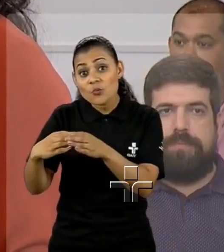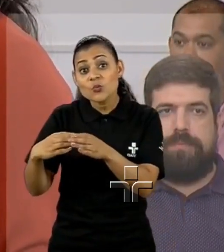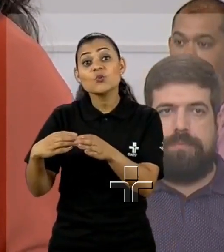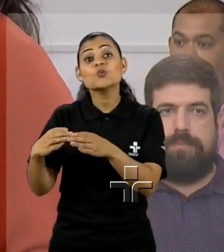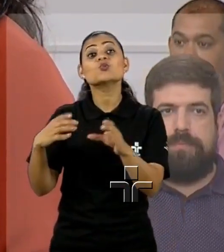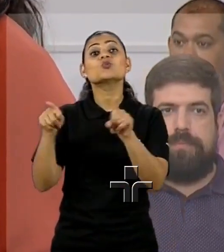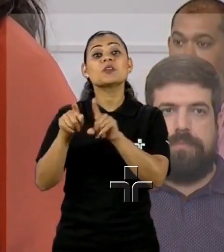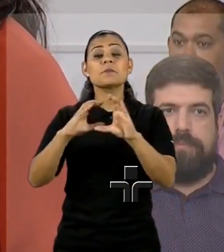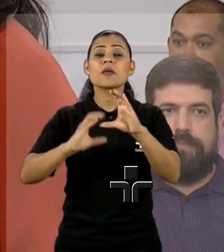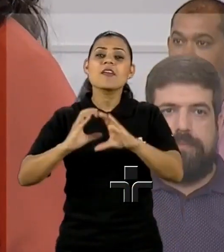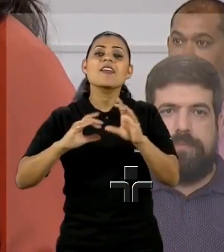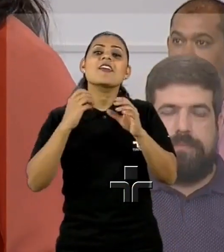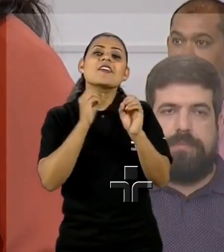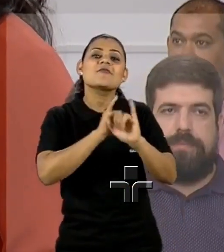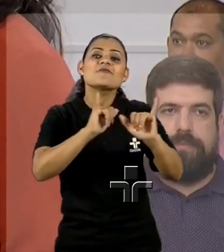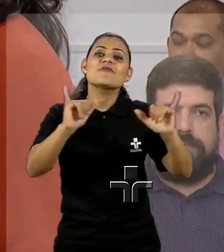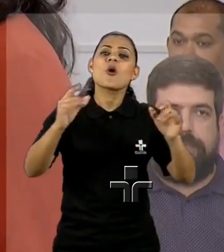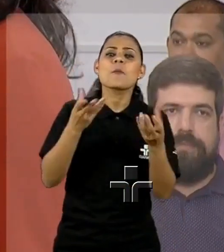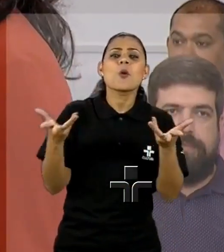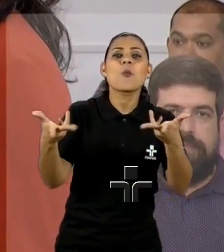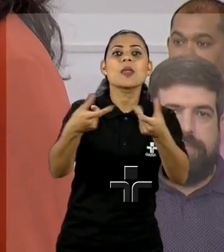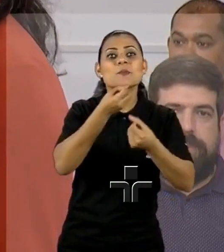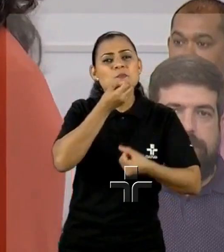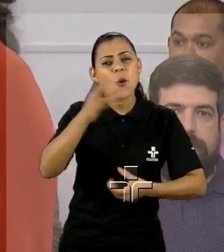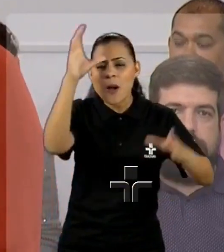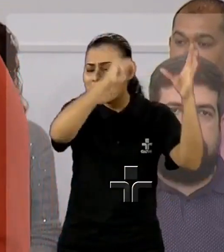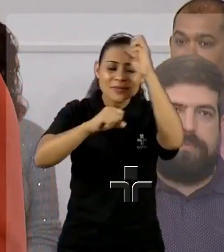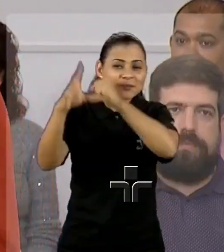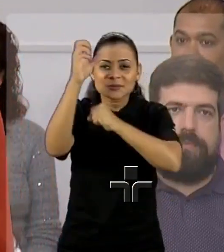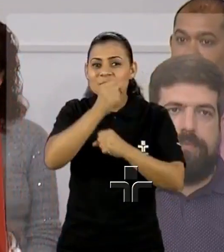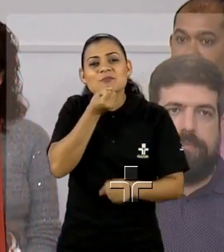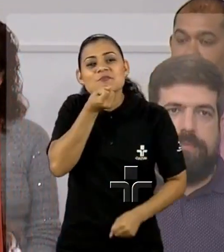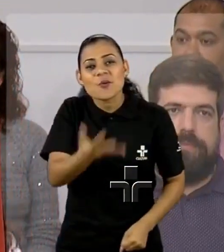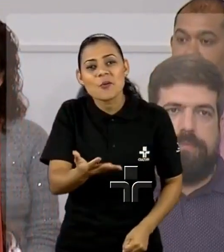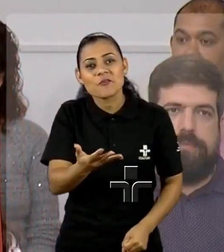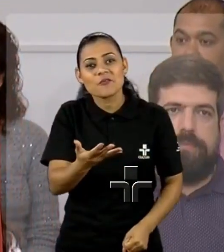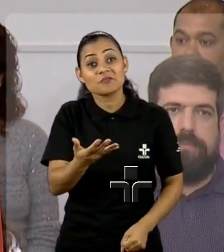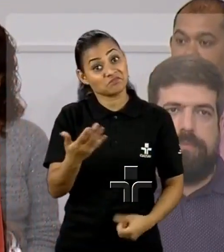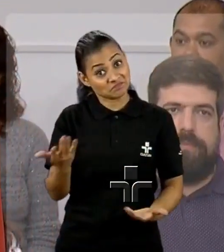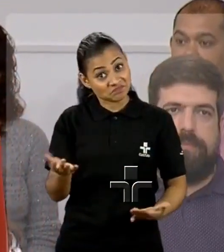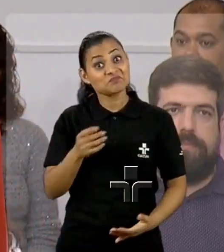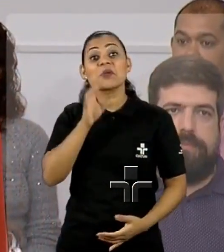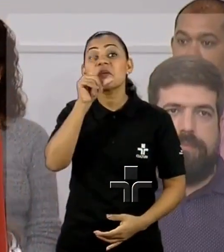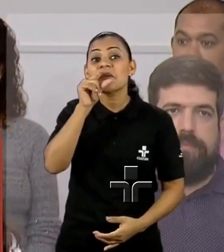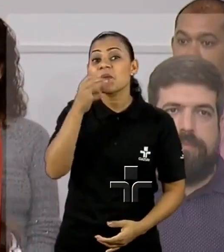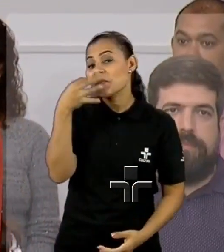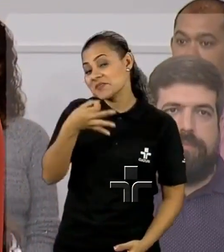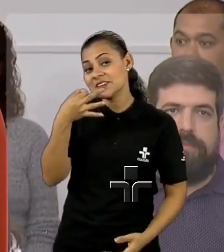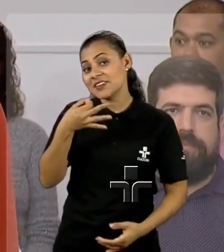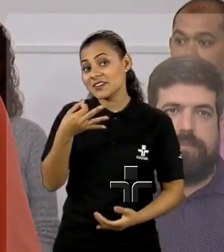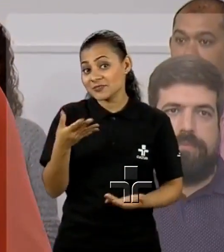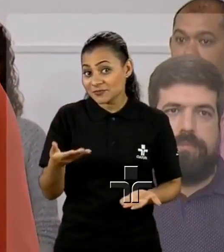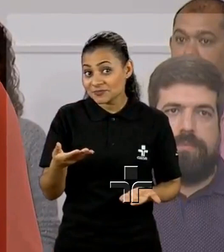e que informa com qualidade. Aprendo muito com esse jornal. Então, um recadinho aqui para o Marciel que nos